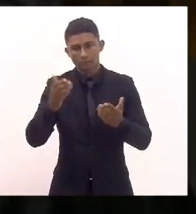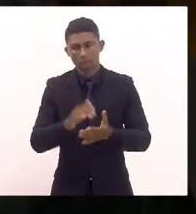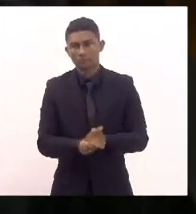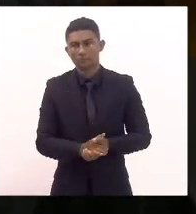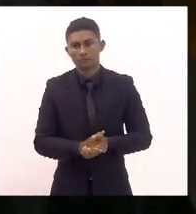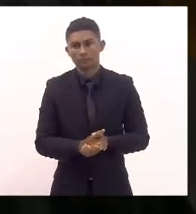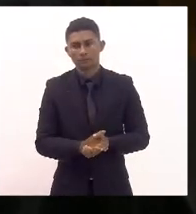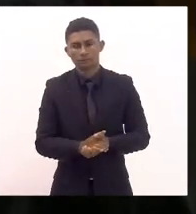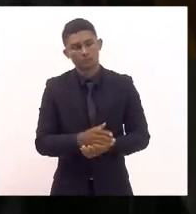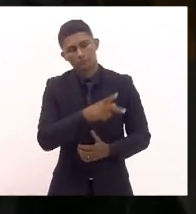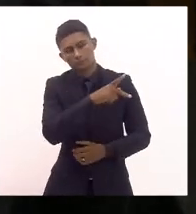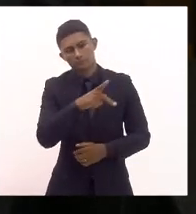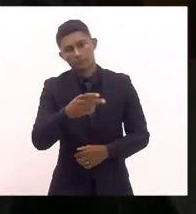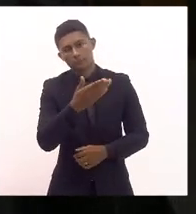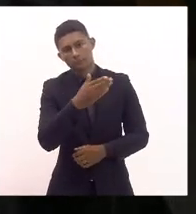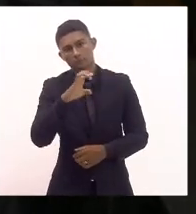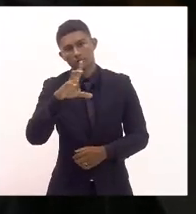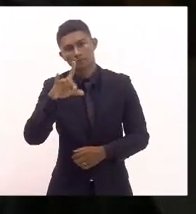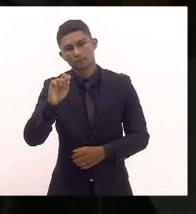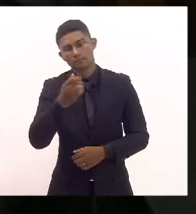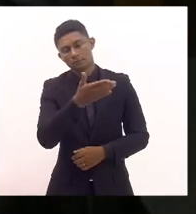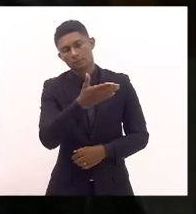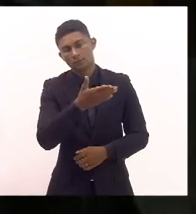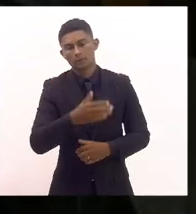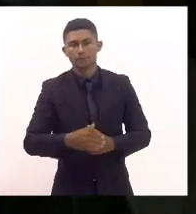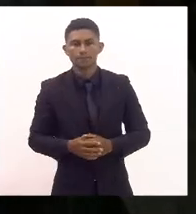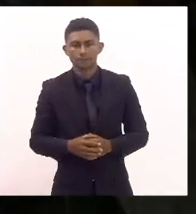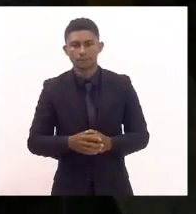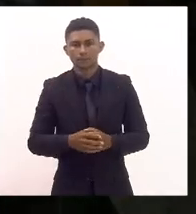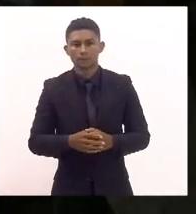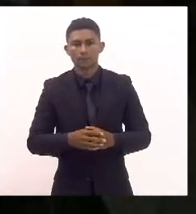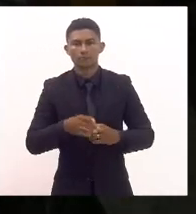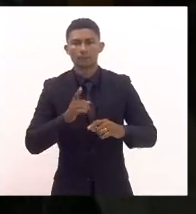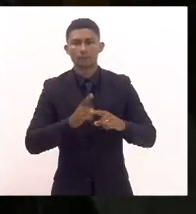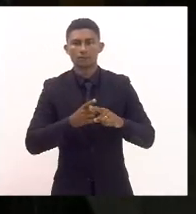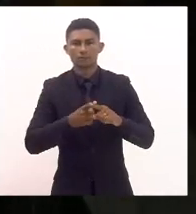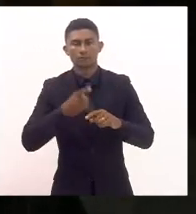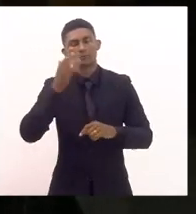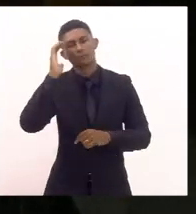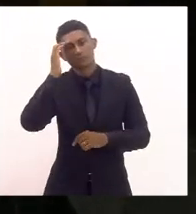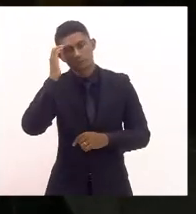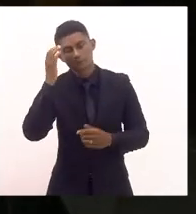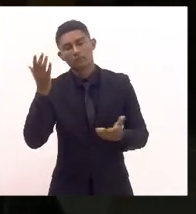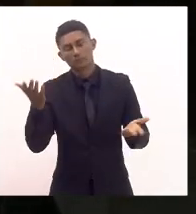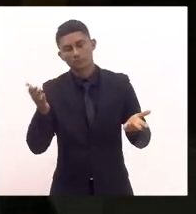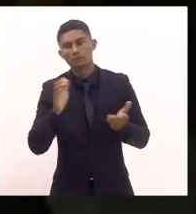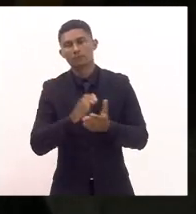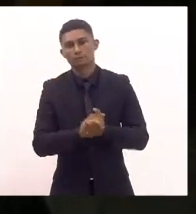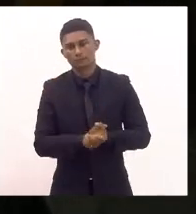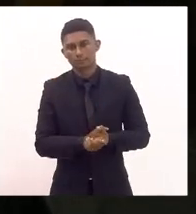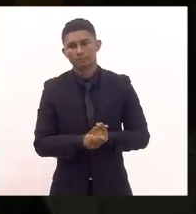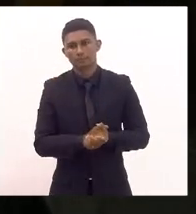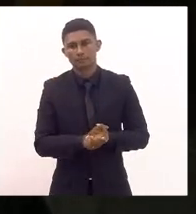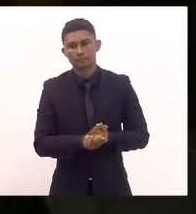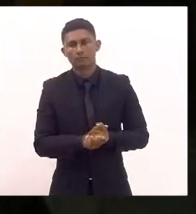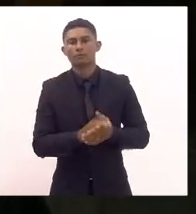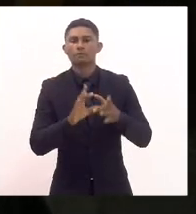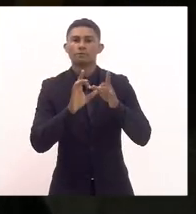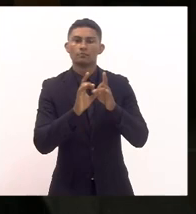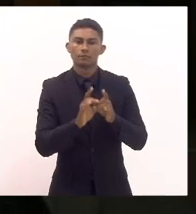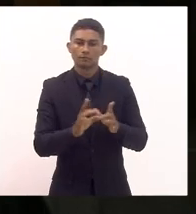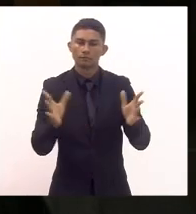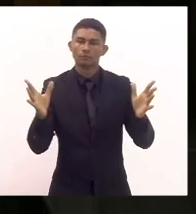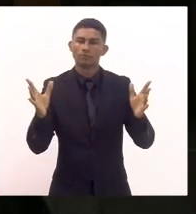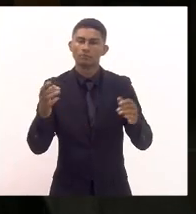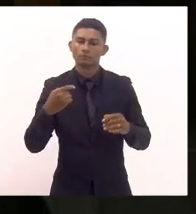a nossa presidente Célia Jordão deputada Célia pela compreensão de autorizar a